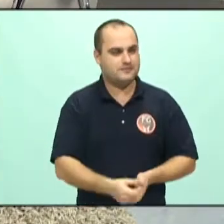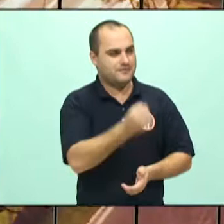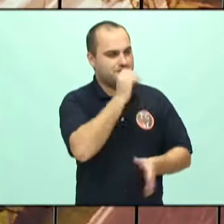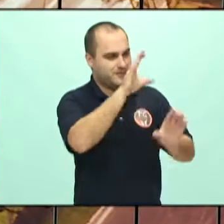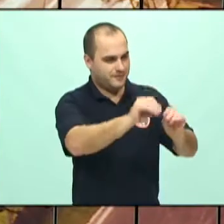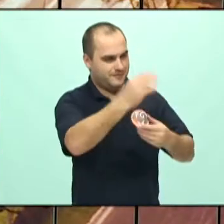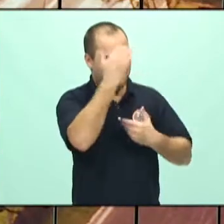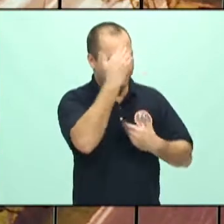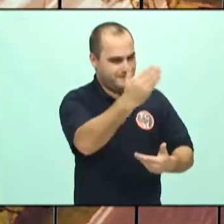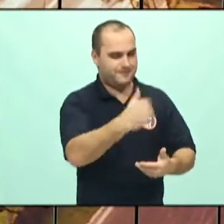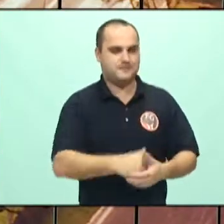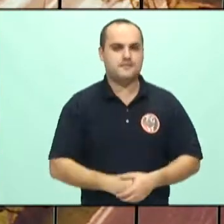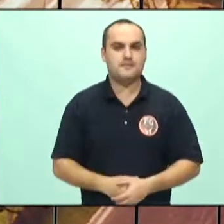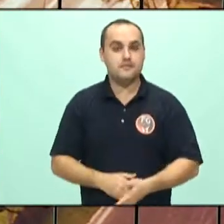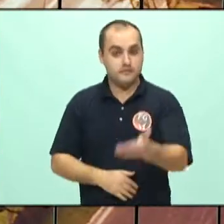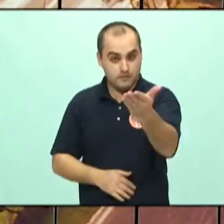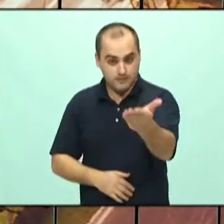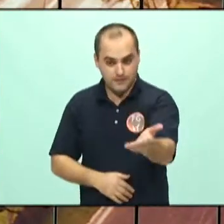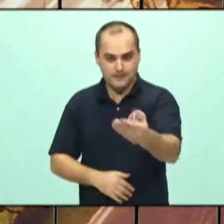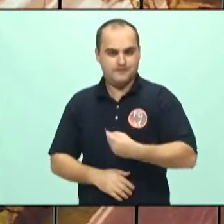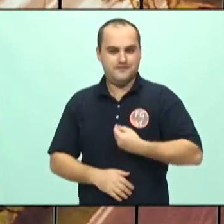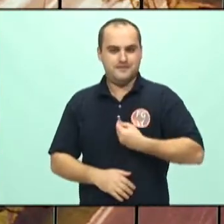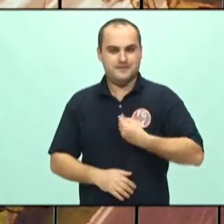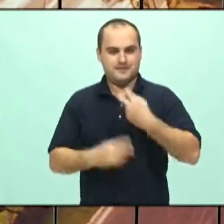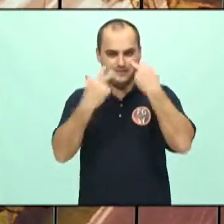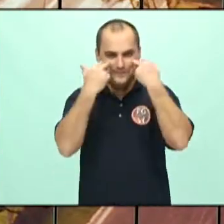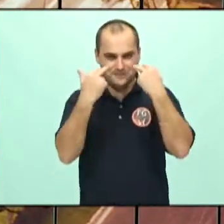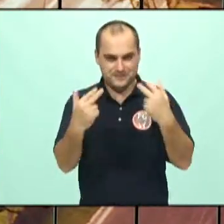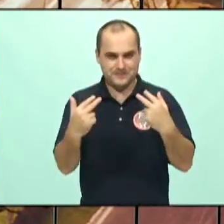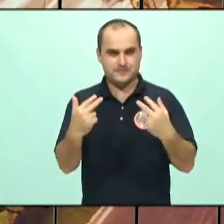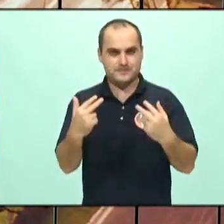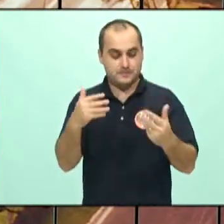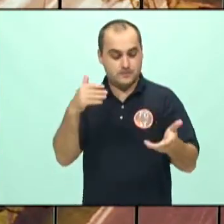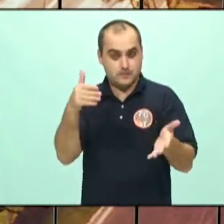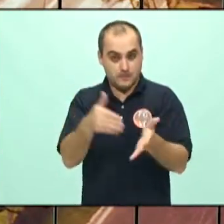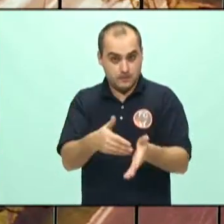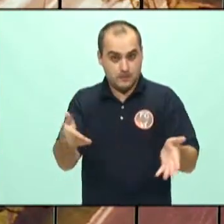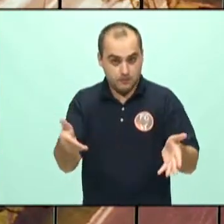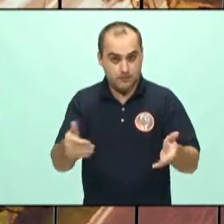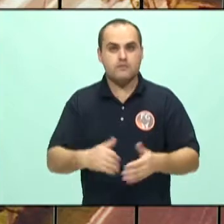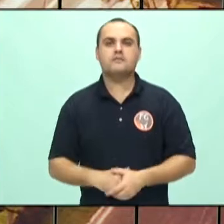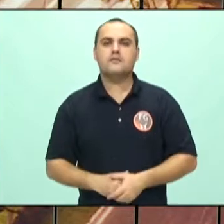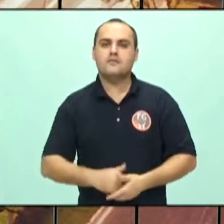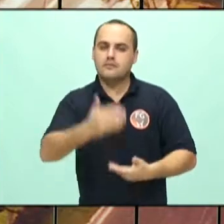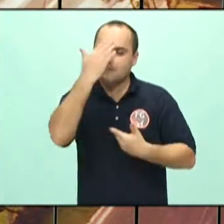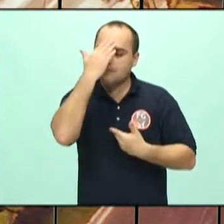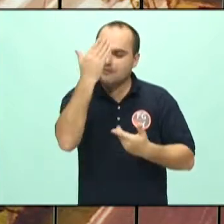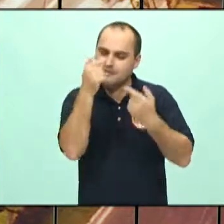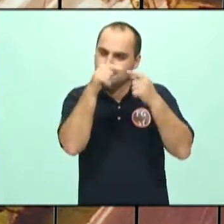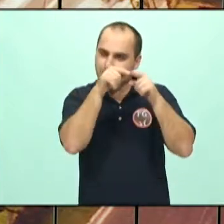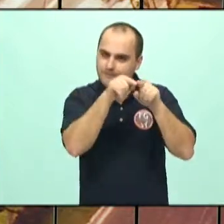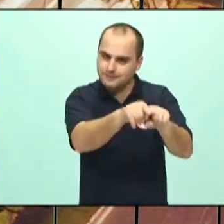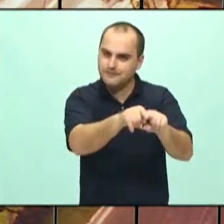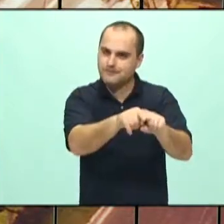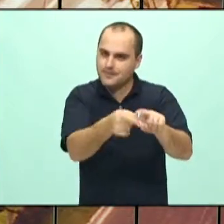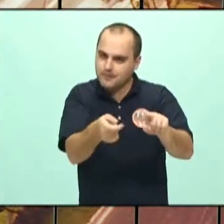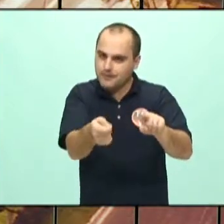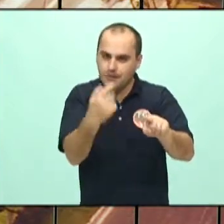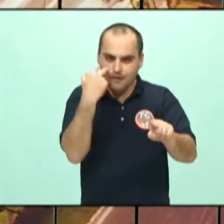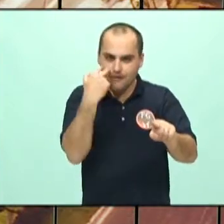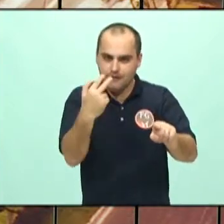com a coleta por demanda. Isso mesmo. Vereador, um outro assunto que a gente gostaria de abordar com o senhor diz